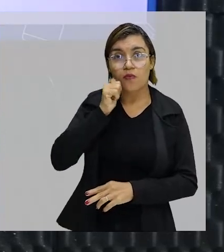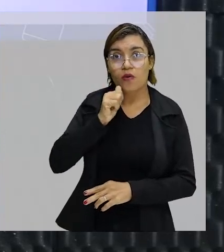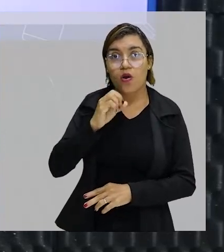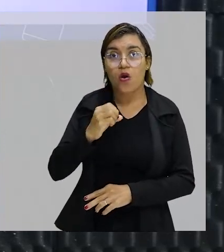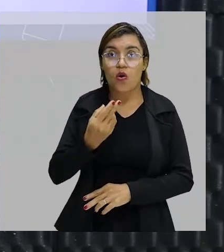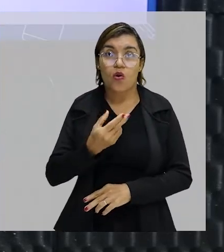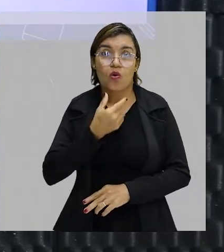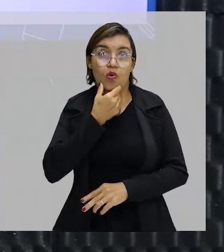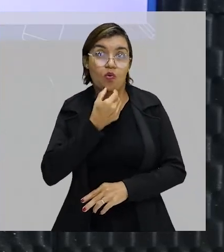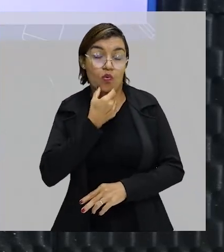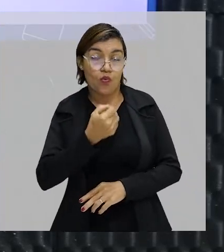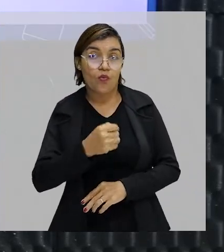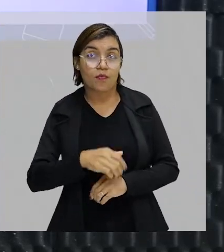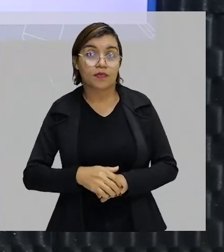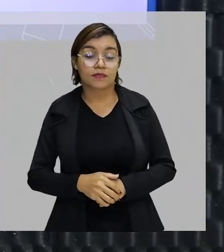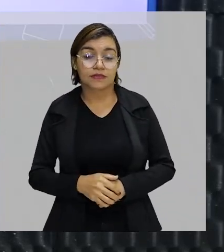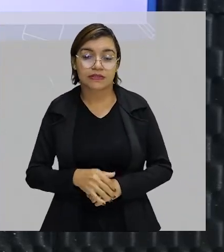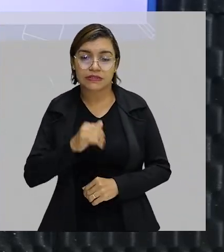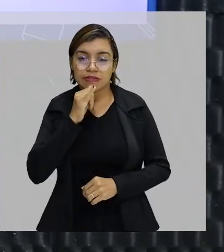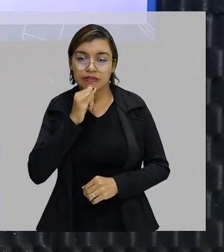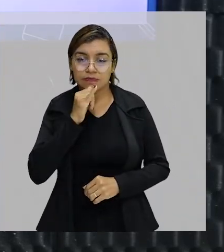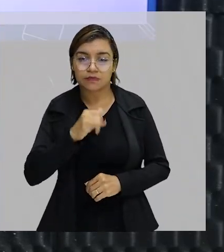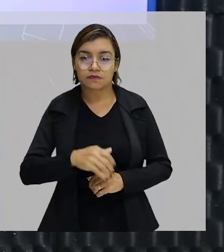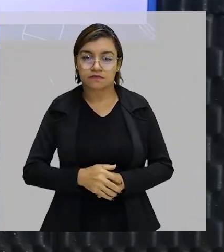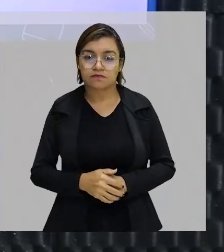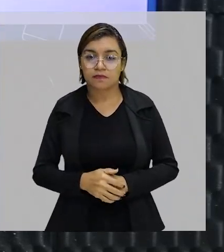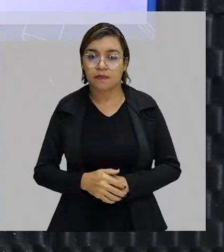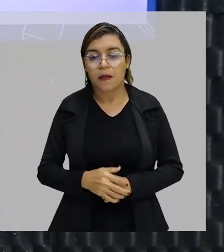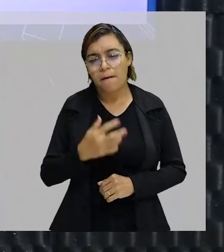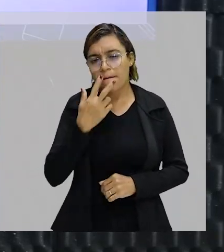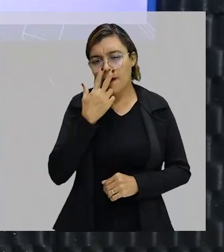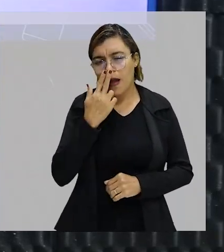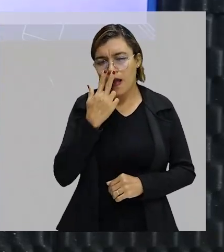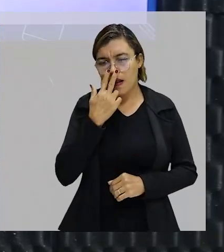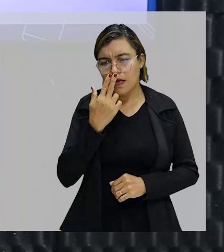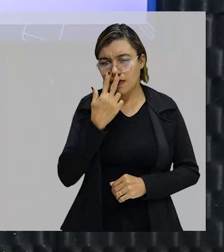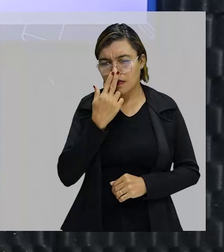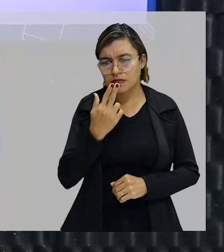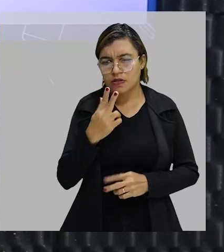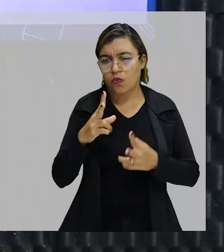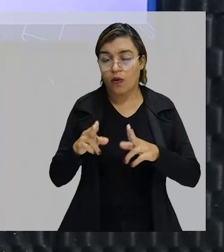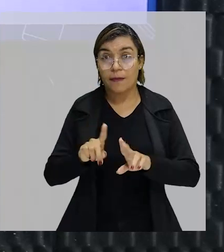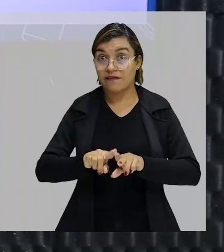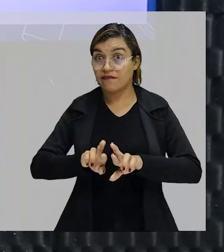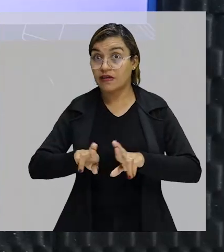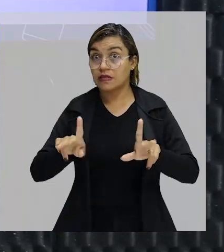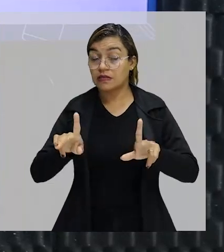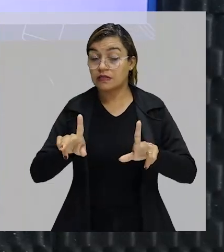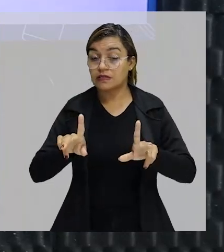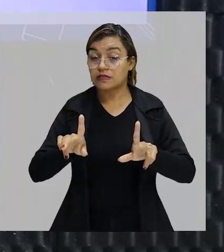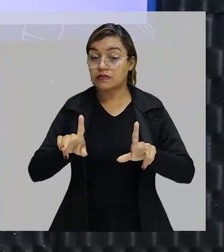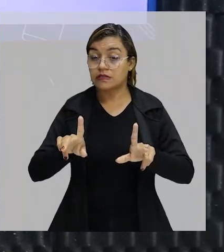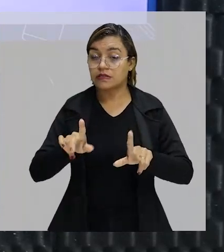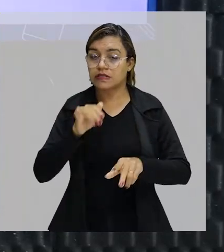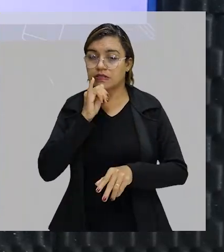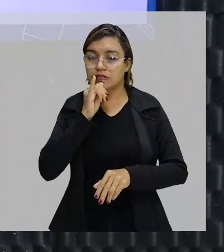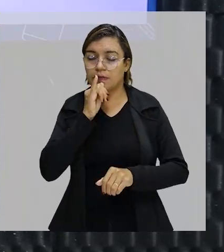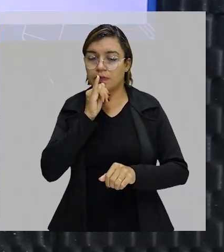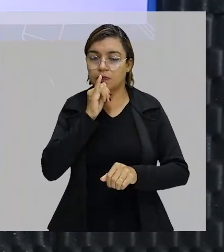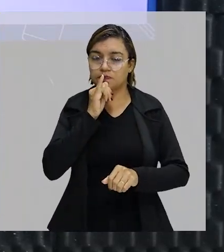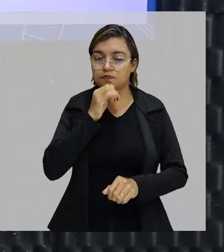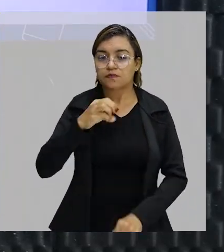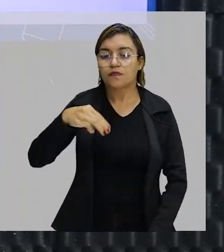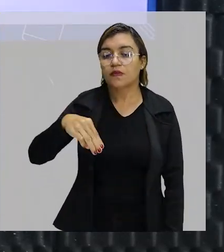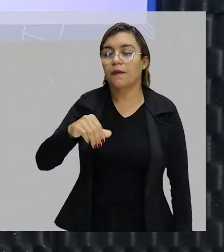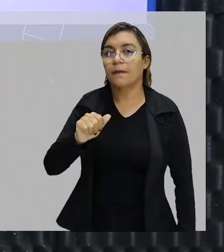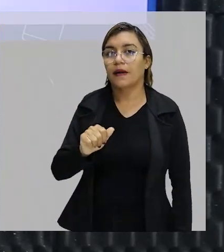com o gênero, ok? É diferente, são coisas que parecem ser a mesma coisa, mas não são, certinho? Então, o machismo, por exemplo,